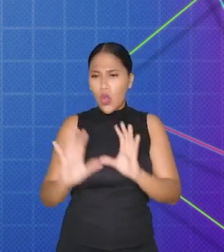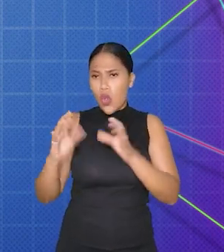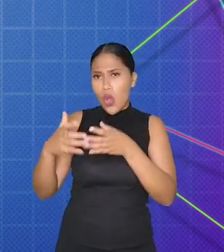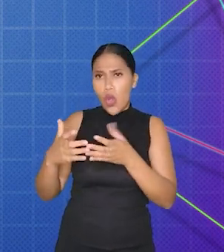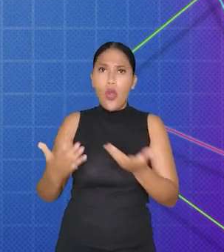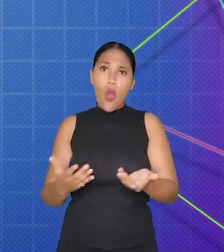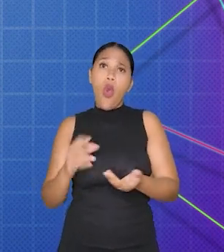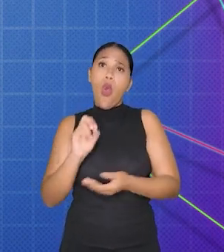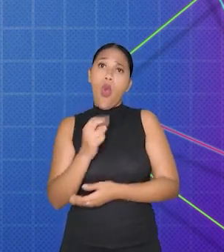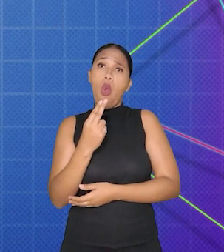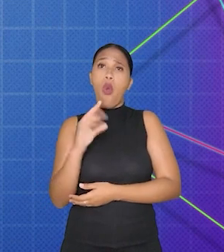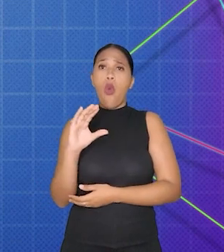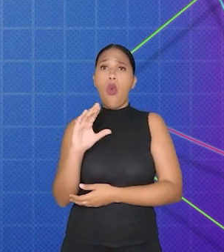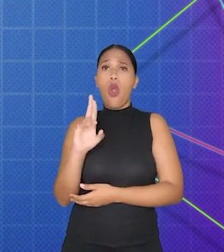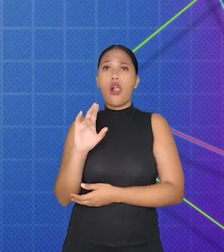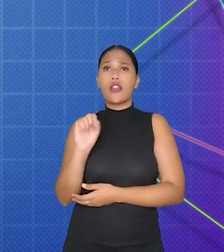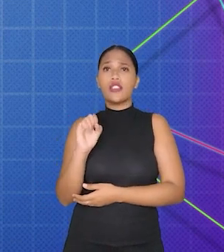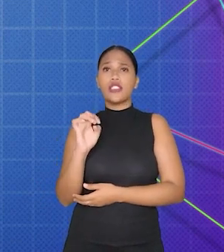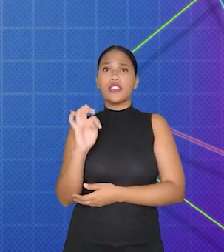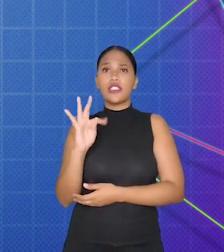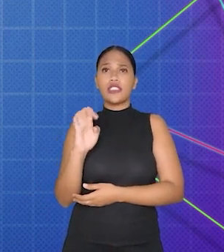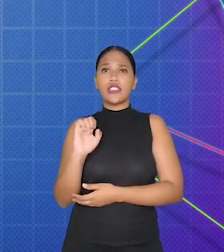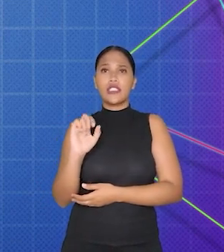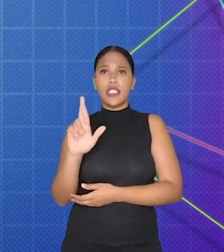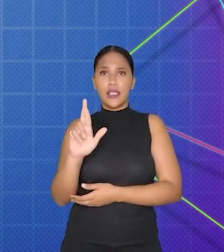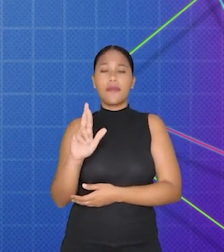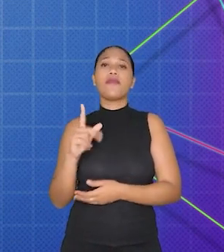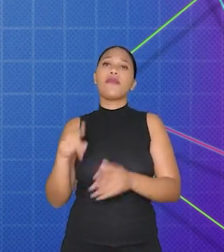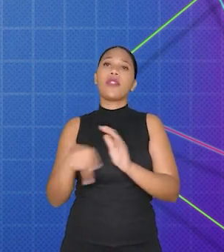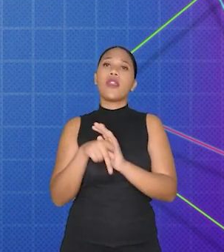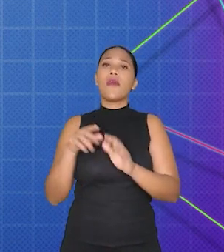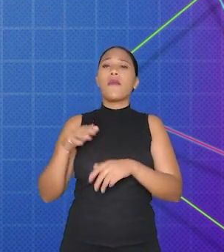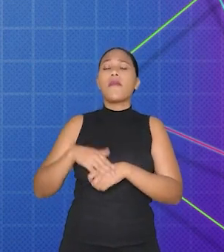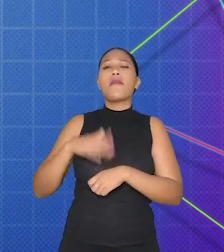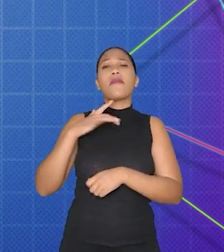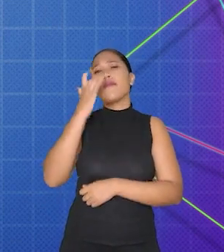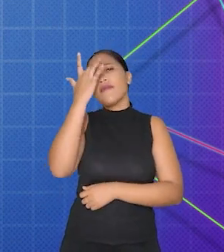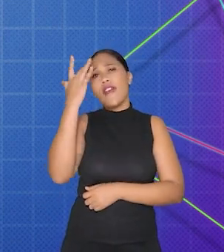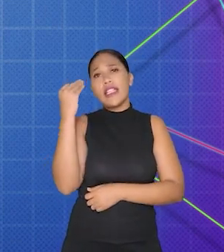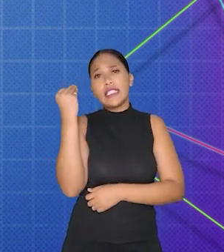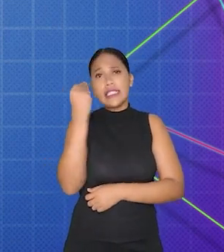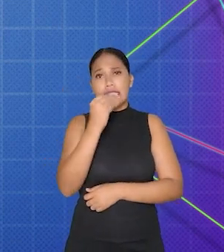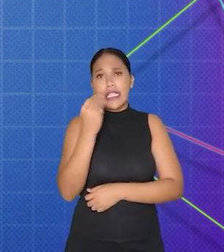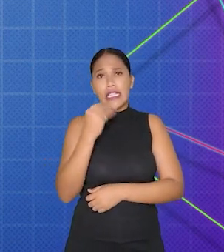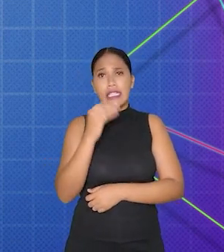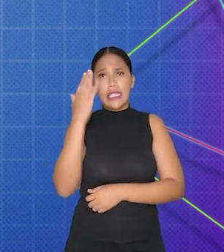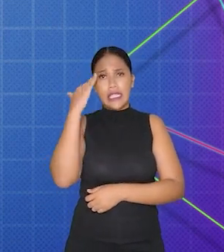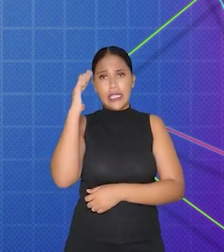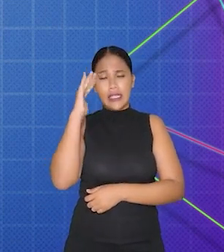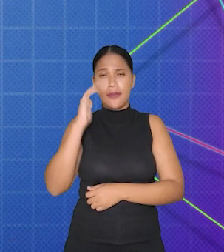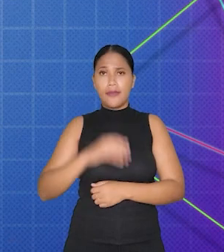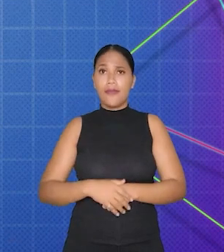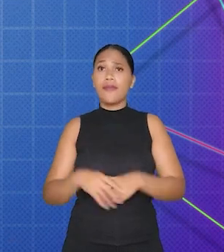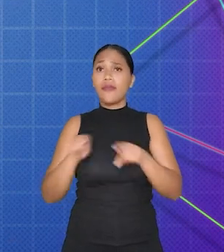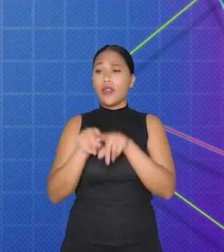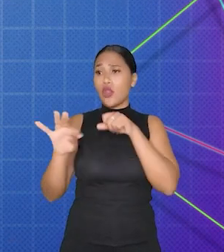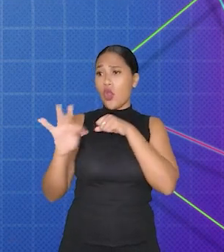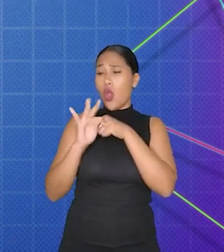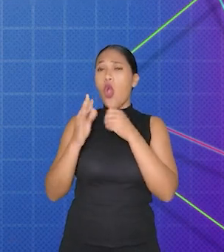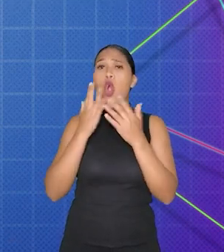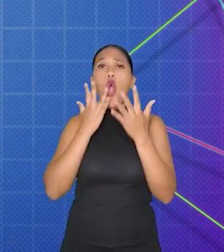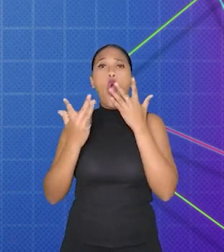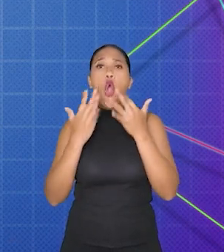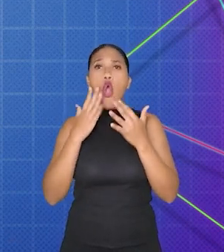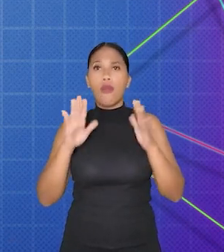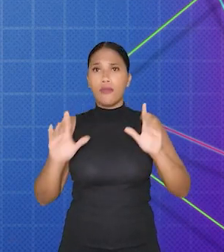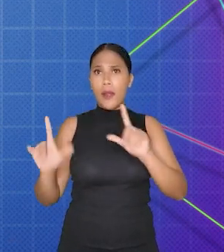em grupos, ou cluster. Isso pode ajudar a simplificar a imagem e torná-la mais fácil de entender. Técnica de cor